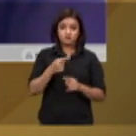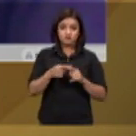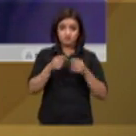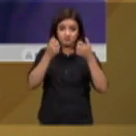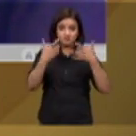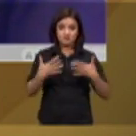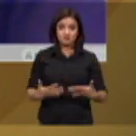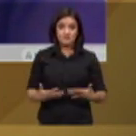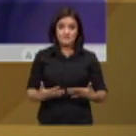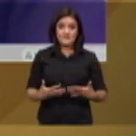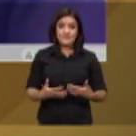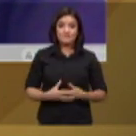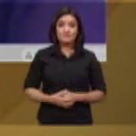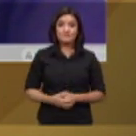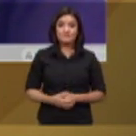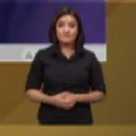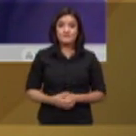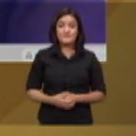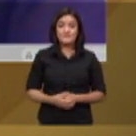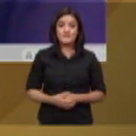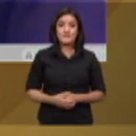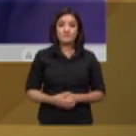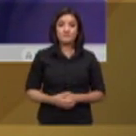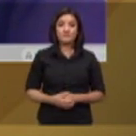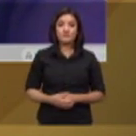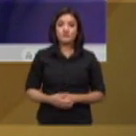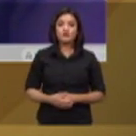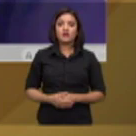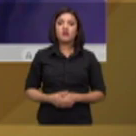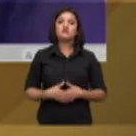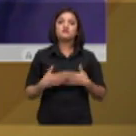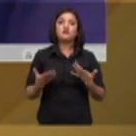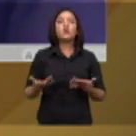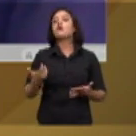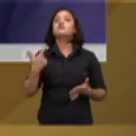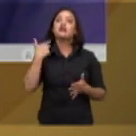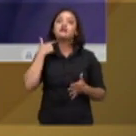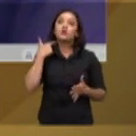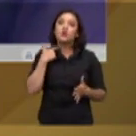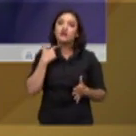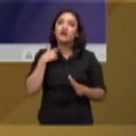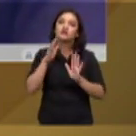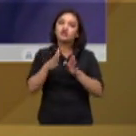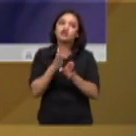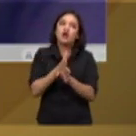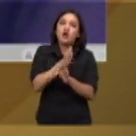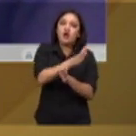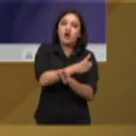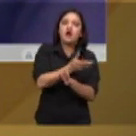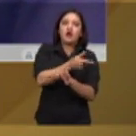que o respeito às loterias remanescentes